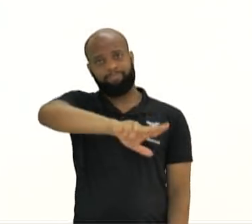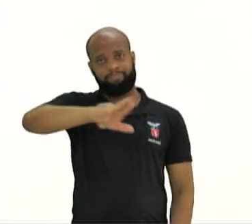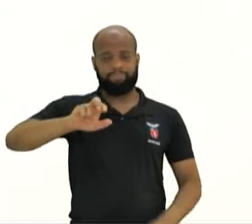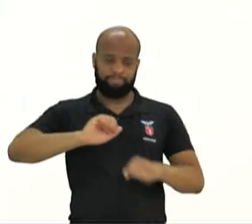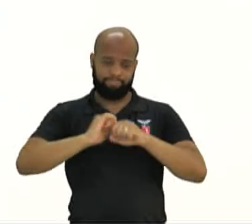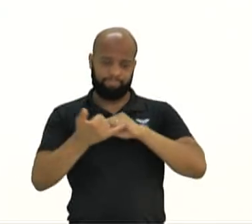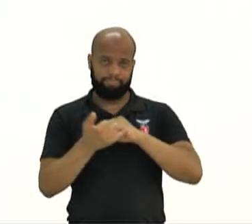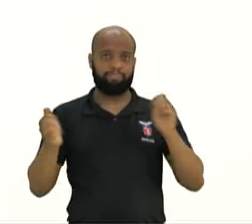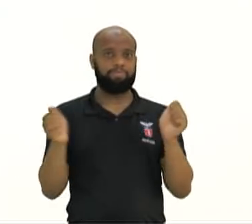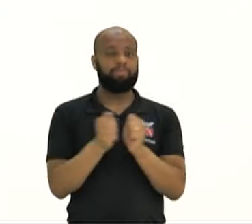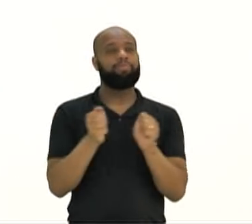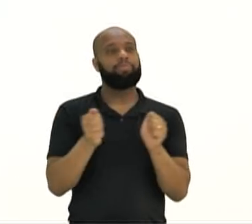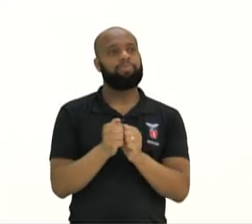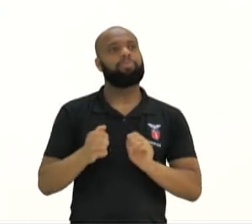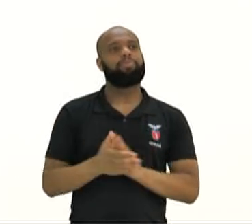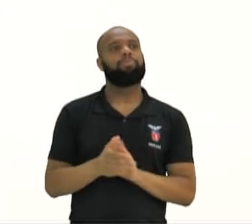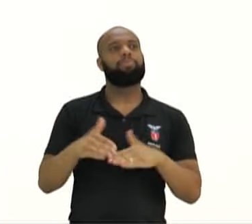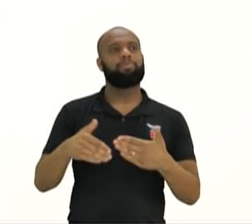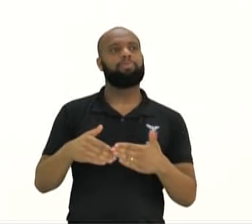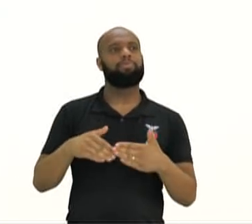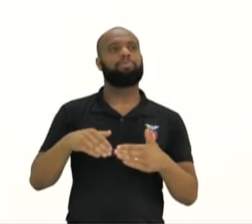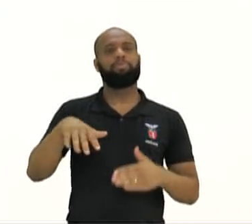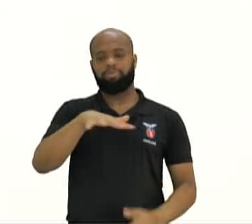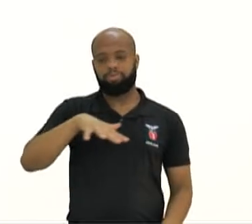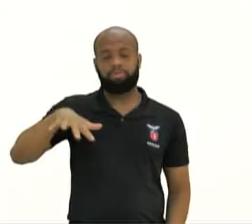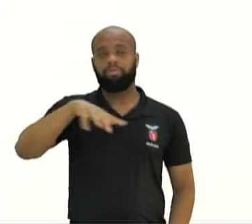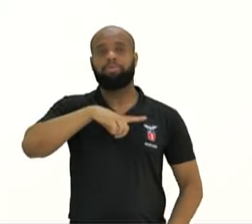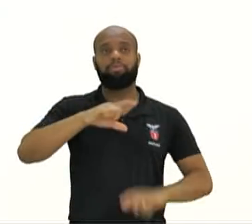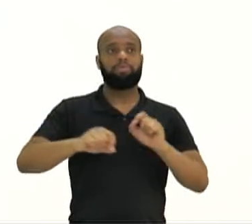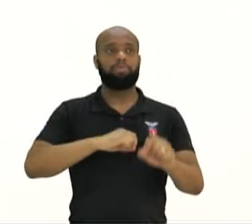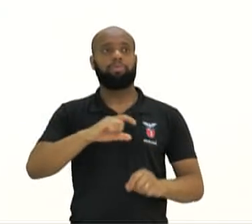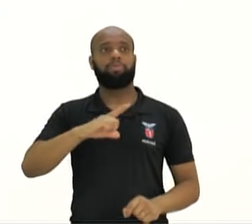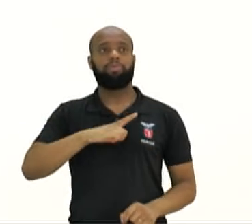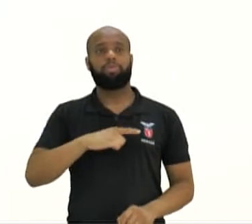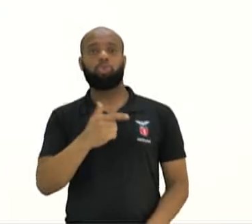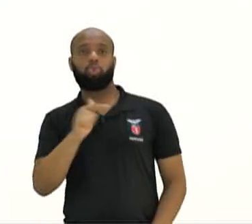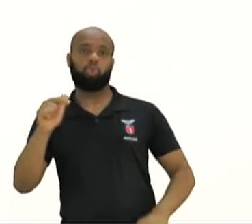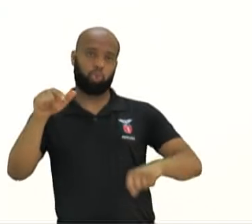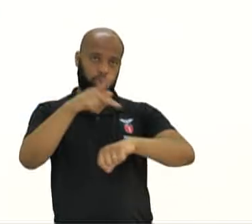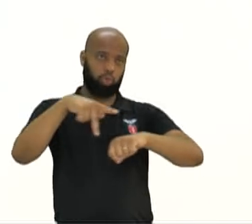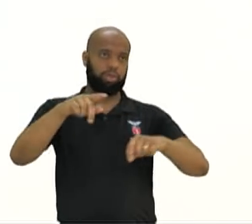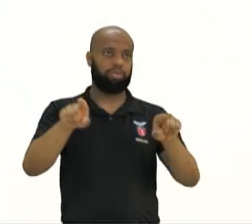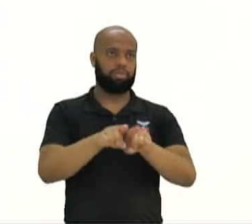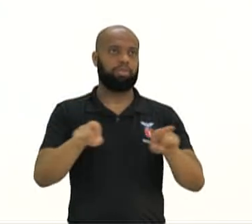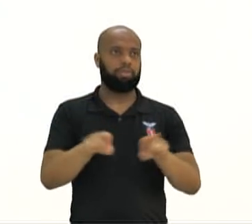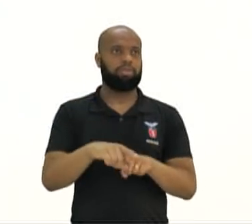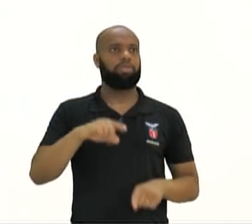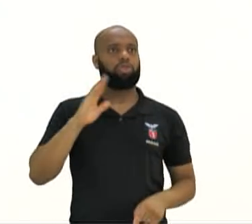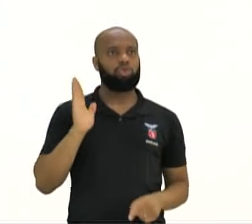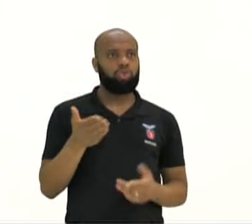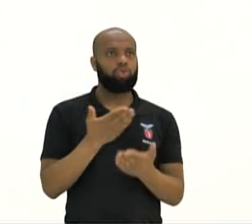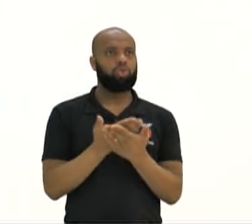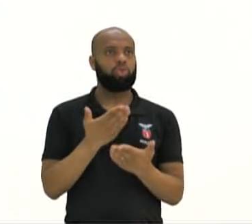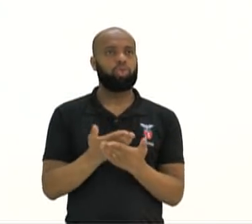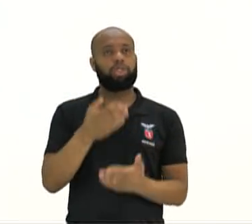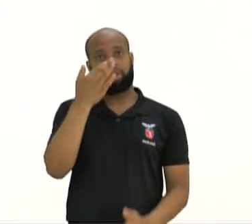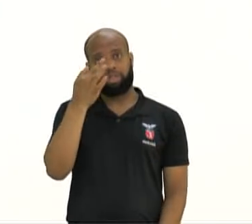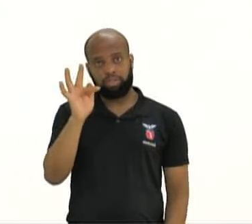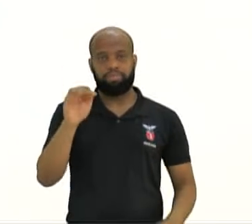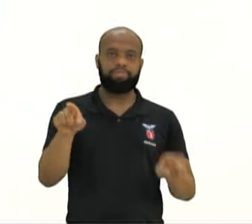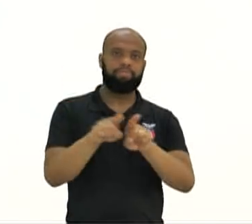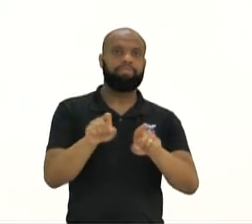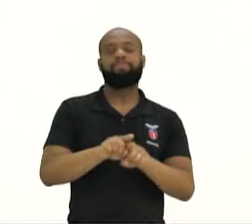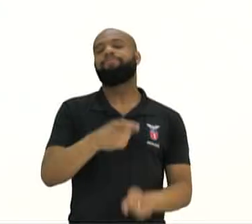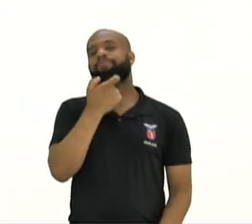ilhas, os territórios são posses de outros países. A gente viu também em aulas anteriores, na França, a Inglaterra, os